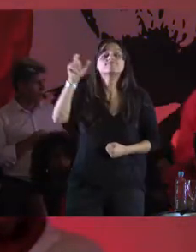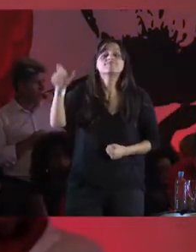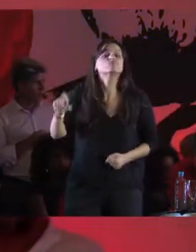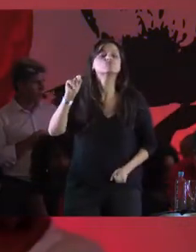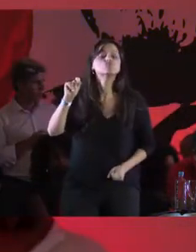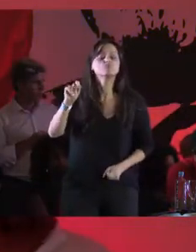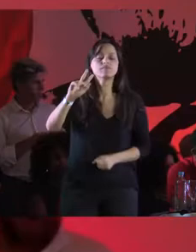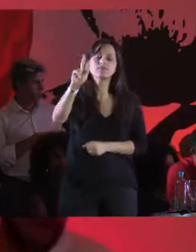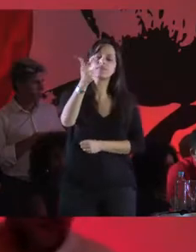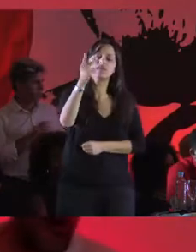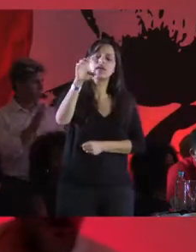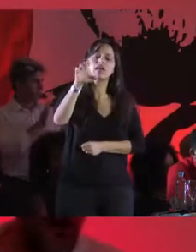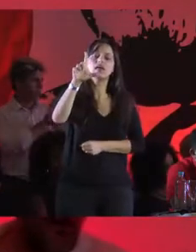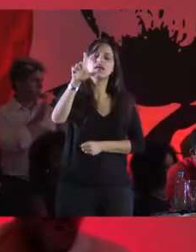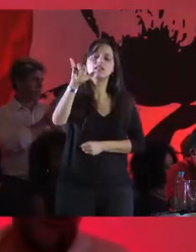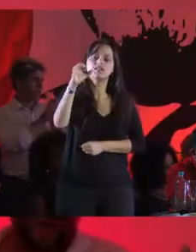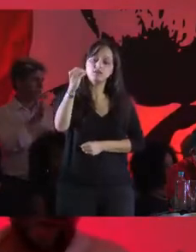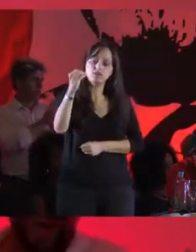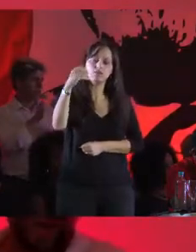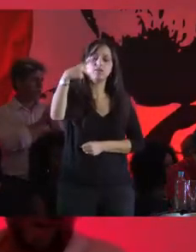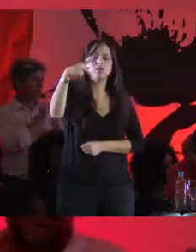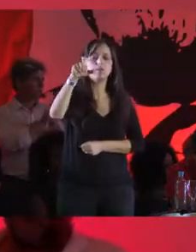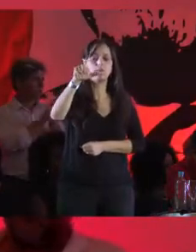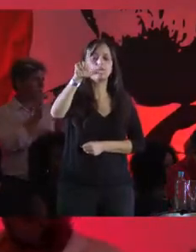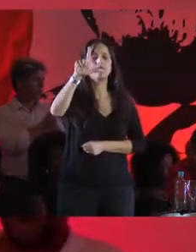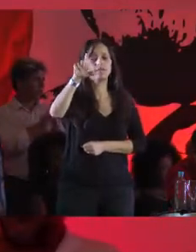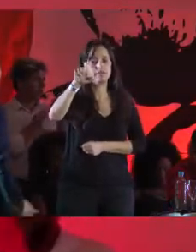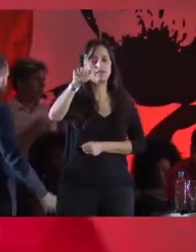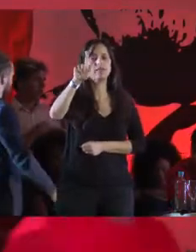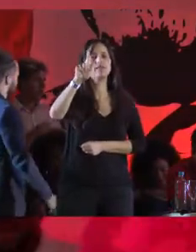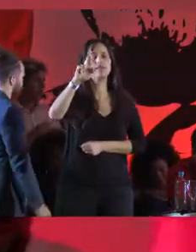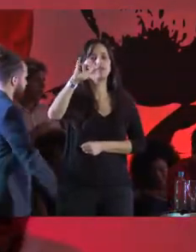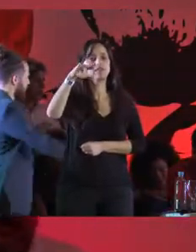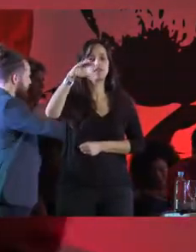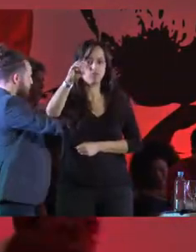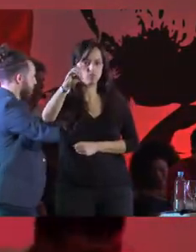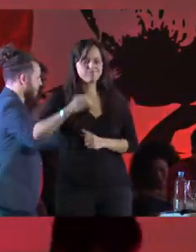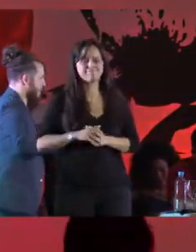Pellegrino, uma das figuras mais extraordinárias que eu conheci.